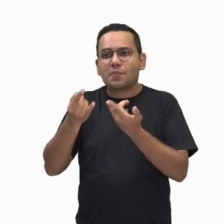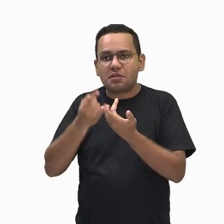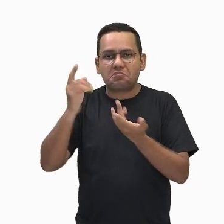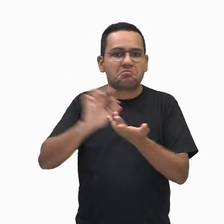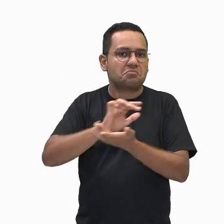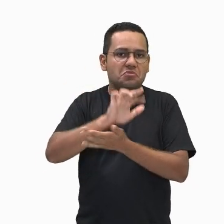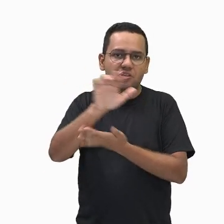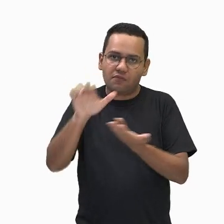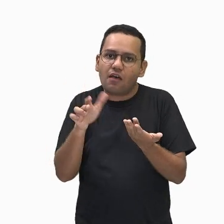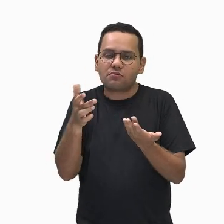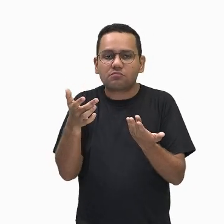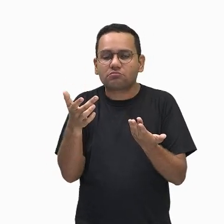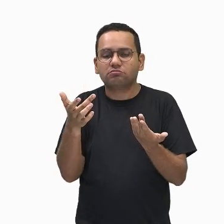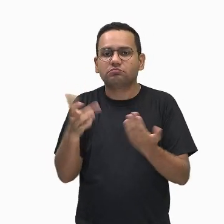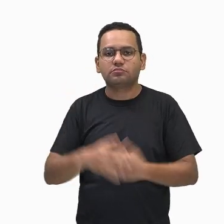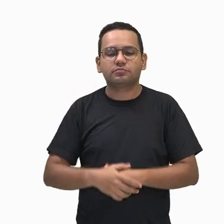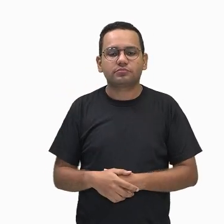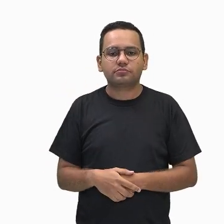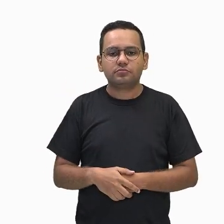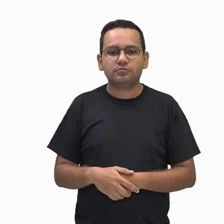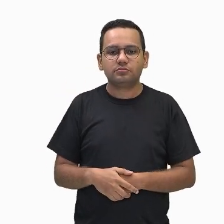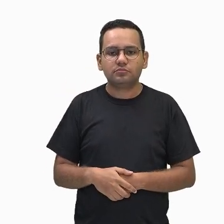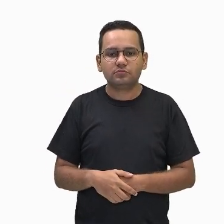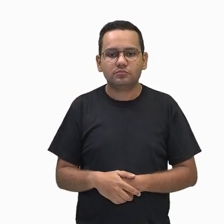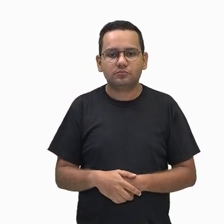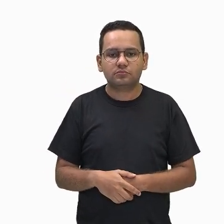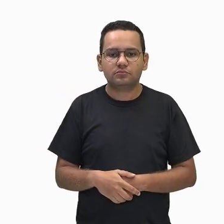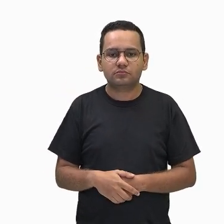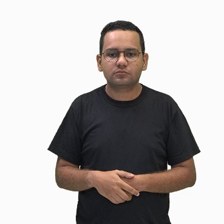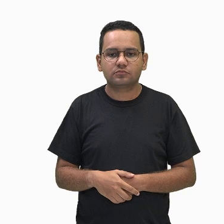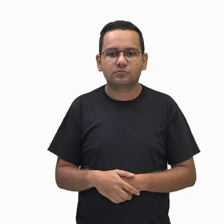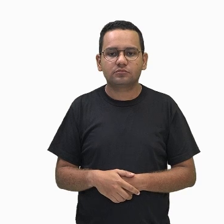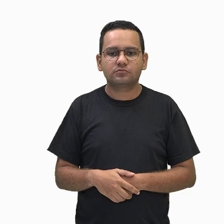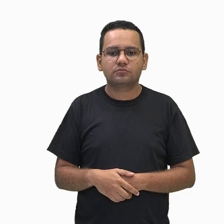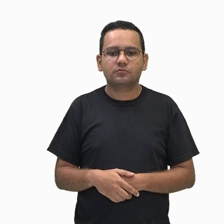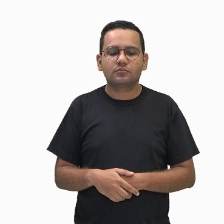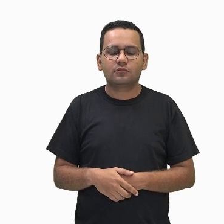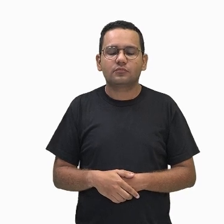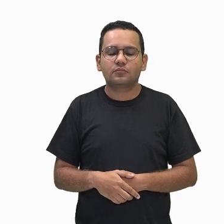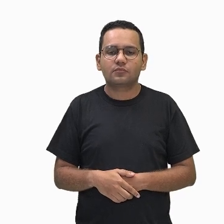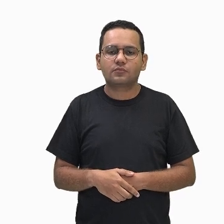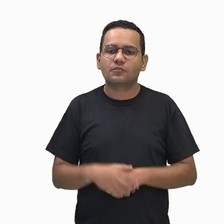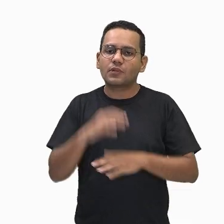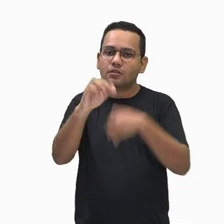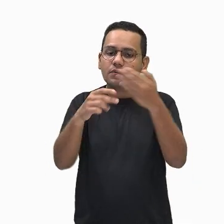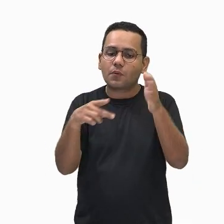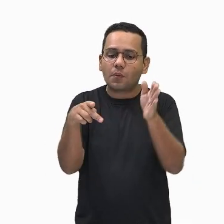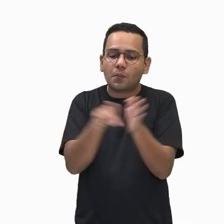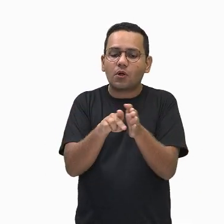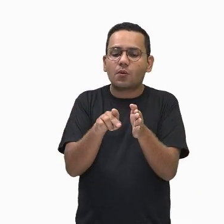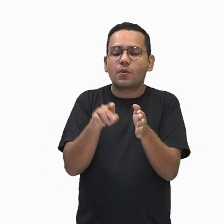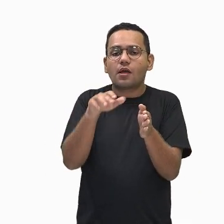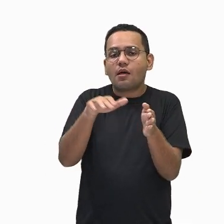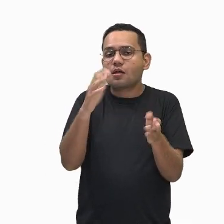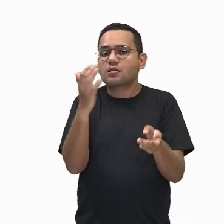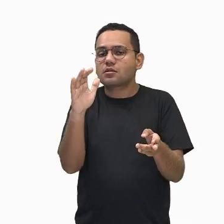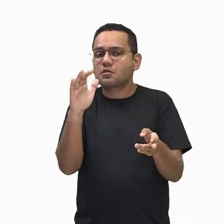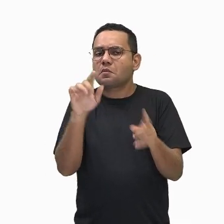enfim, sem o desenvolvimento proporcionado pela ciência, o nosso mundo seria o